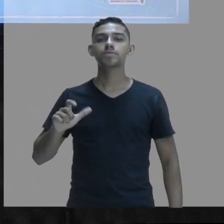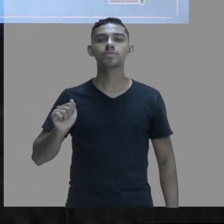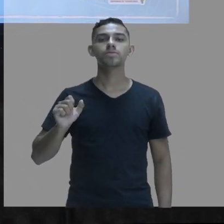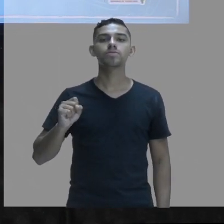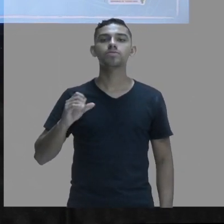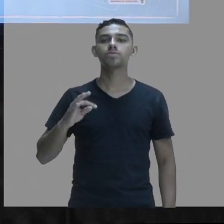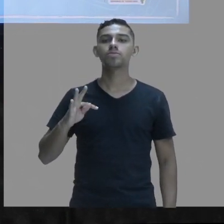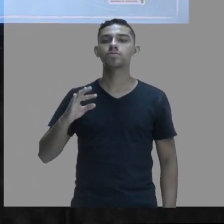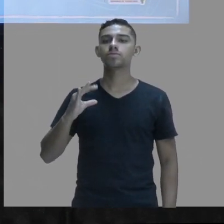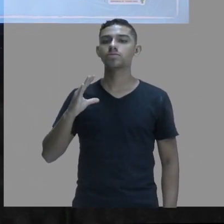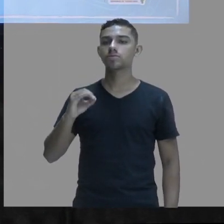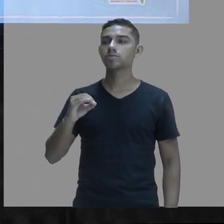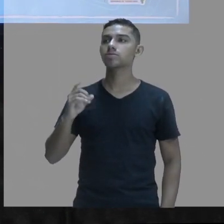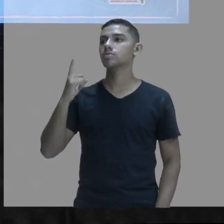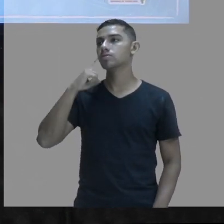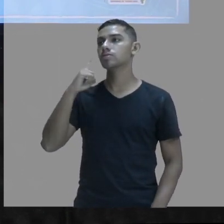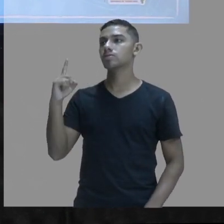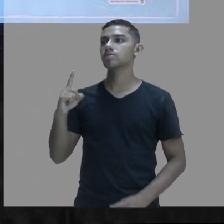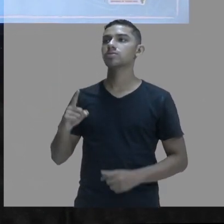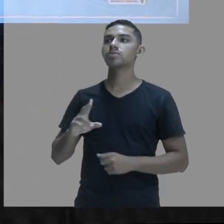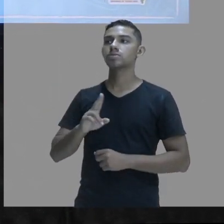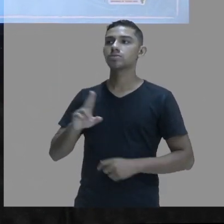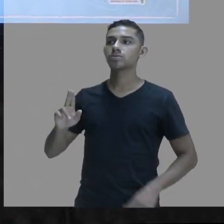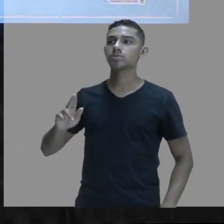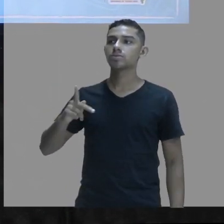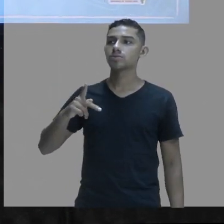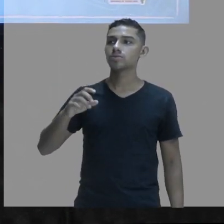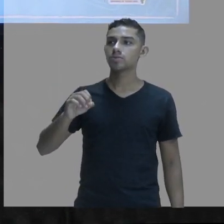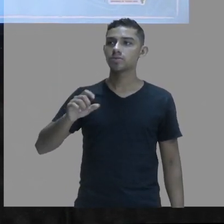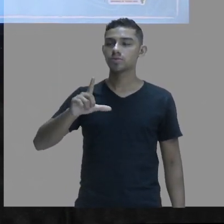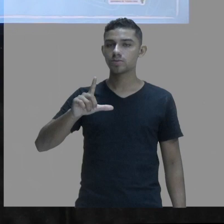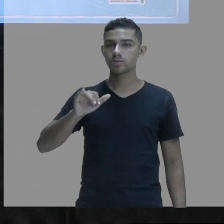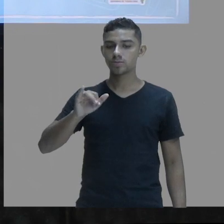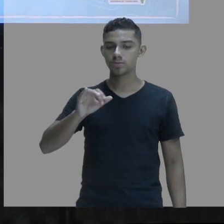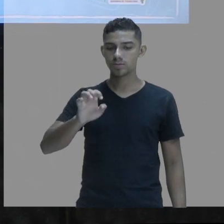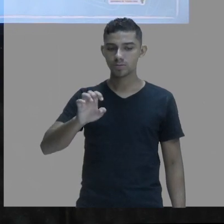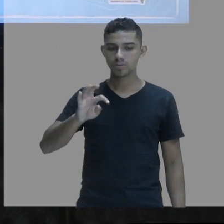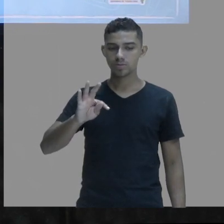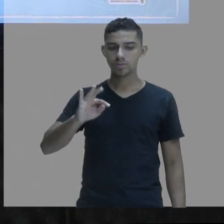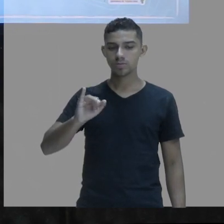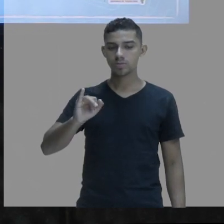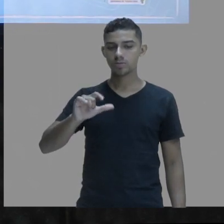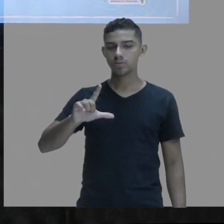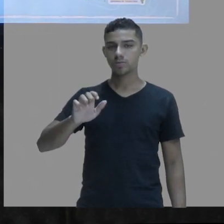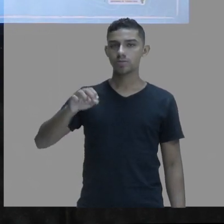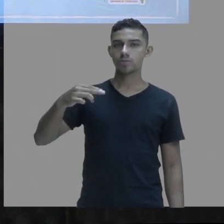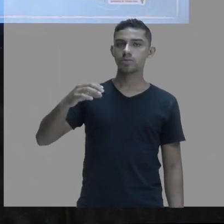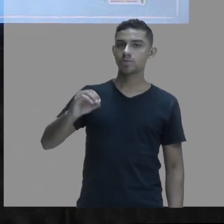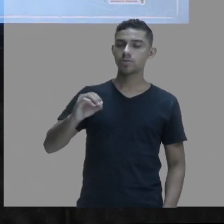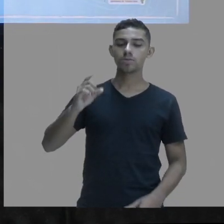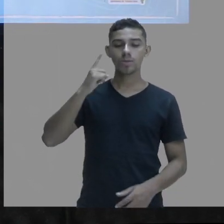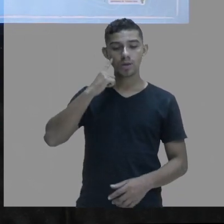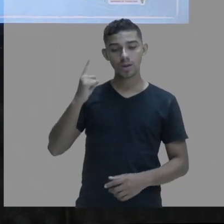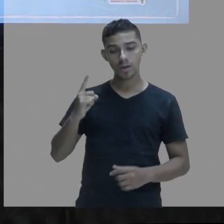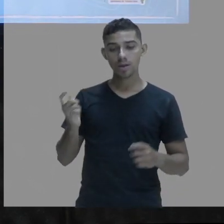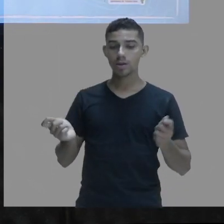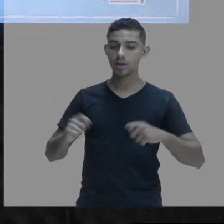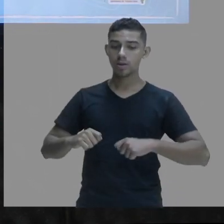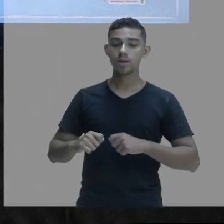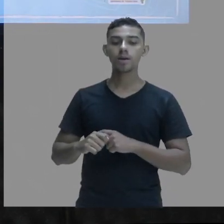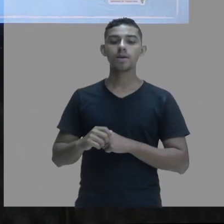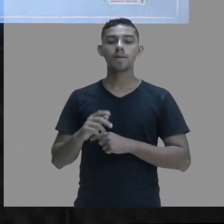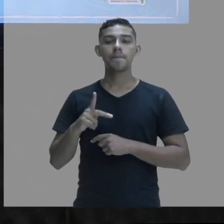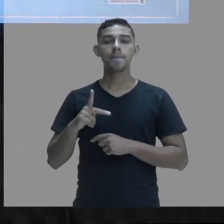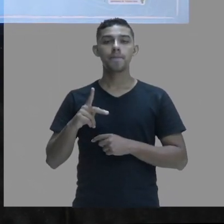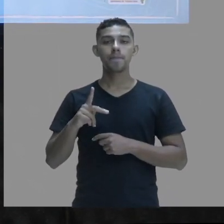como polietileno, ele é muito utilizado na confecção de sacos e garrafas plásticas. É o famoso